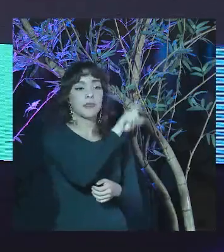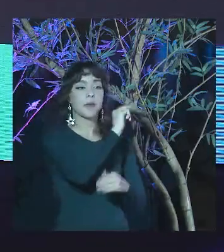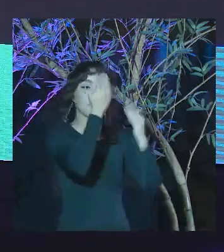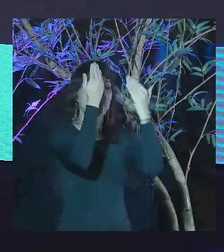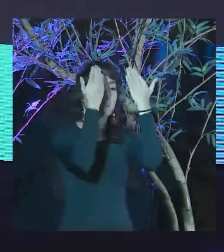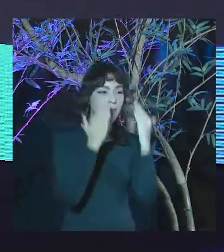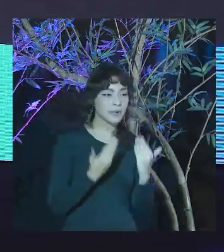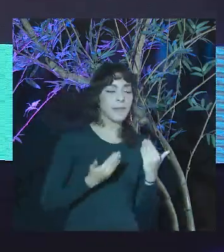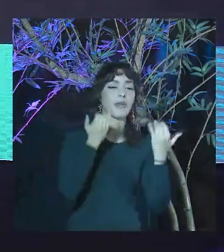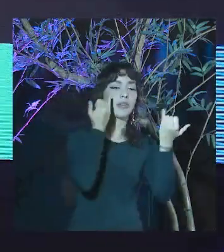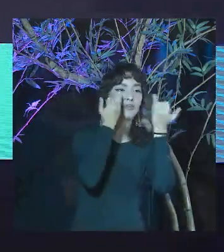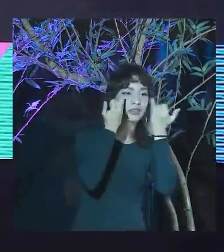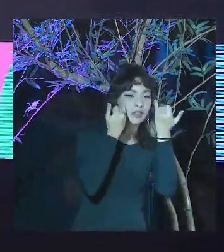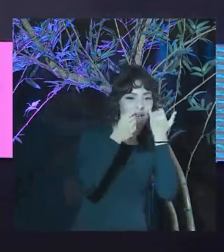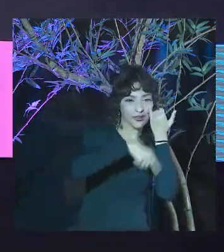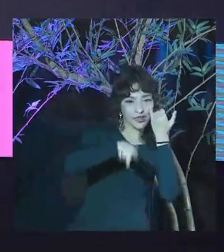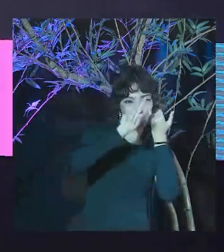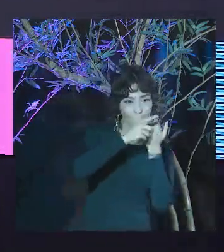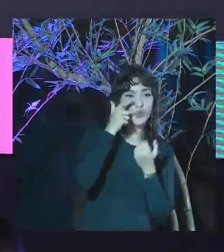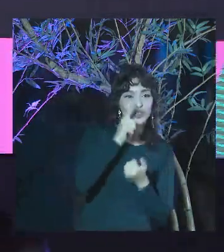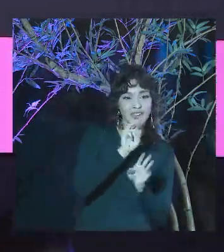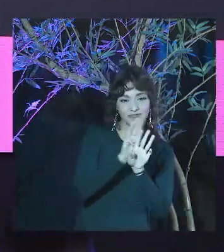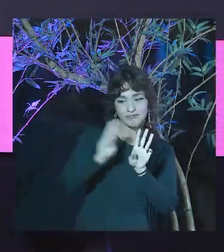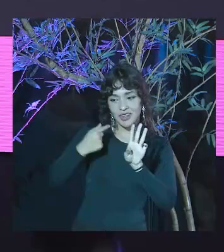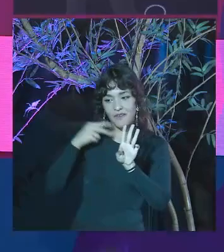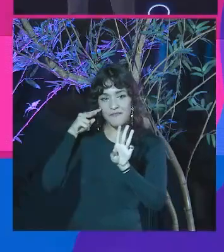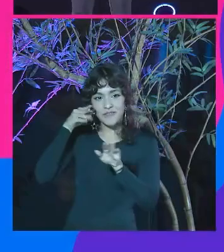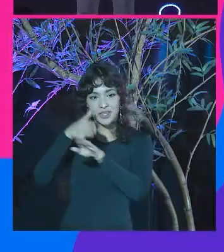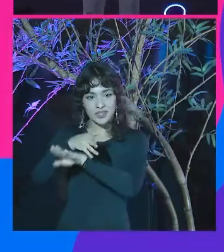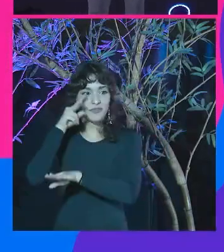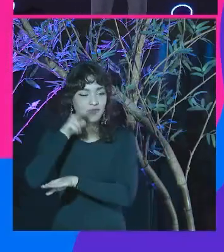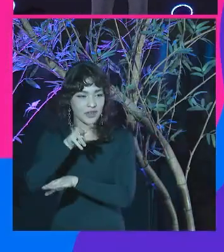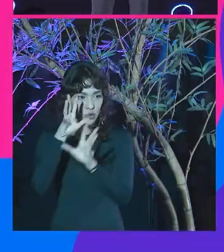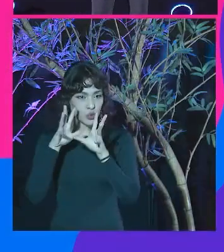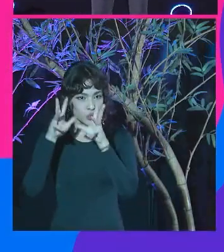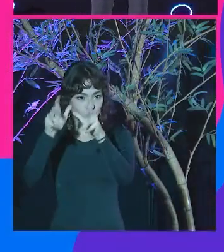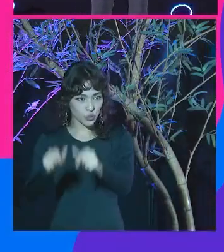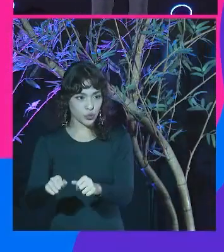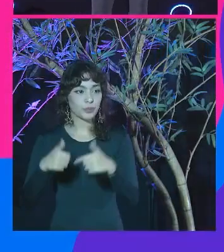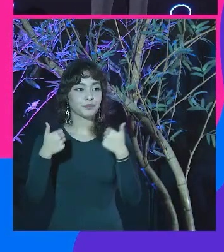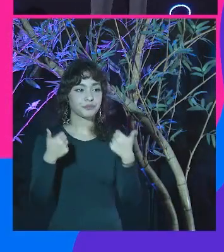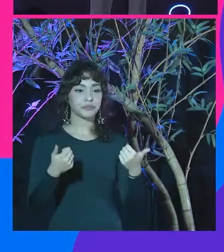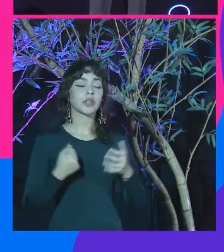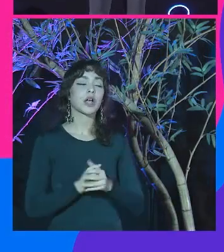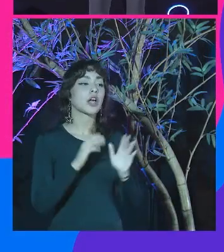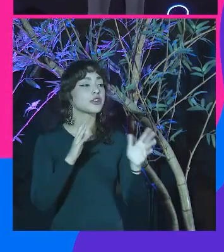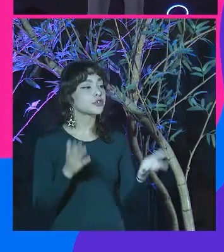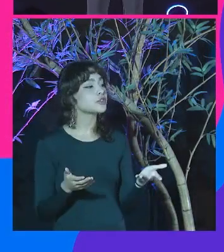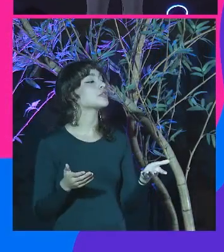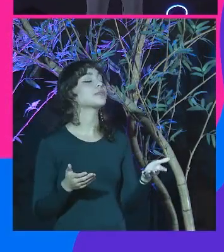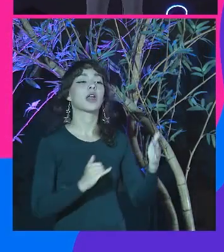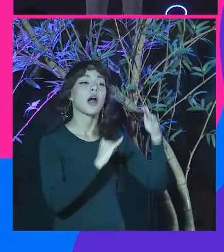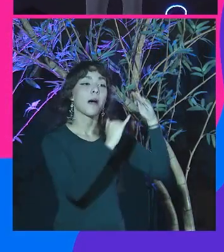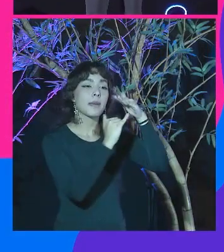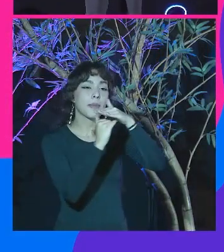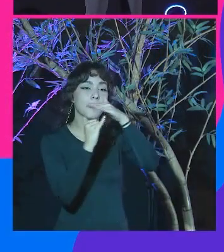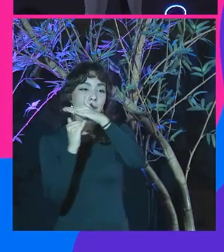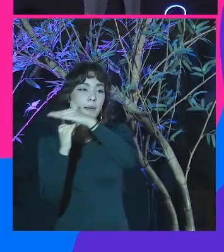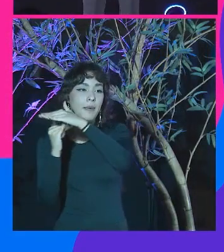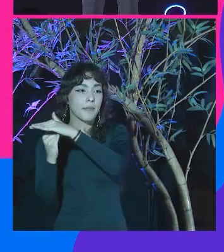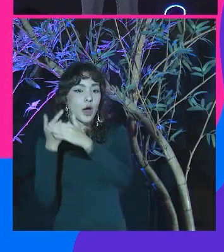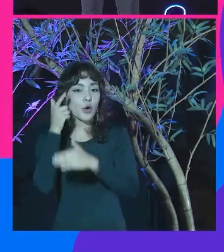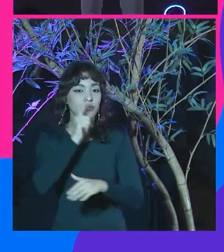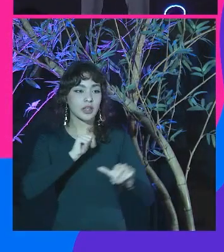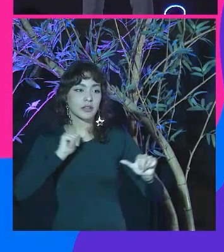do site. Acho que vai ajudar vocês na navegação. Tá? A gente ajuda uma série de organizações a passar por esse processo de